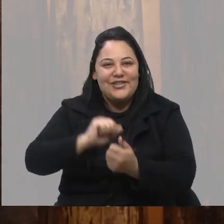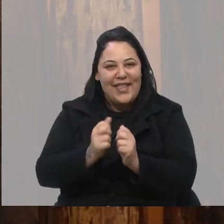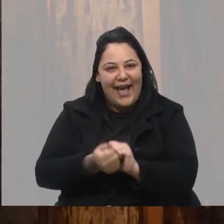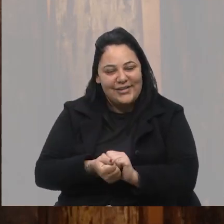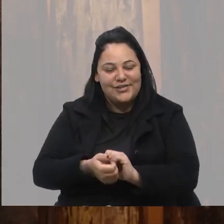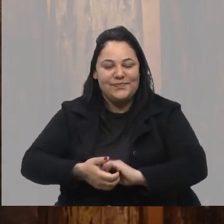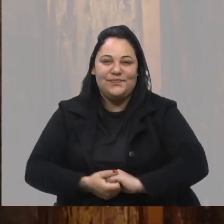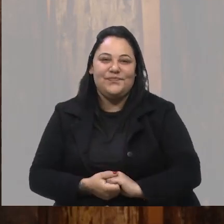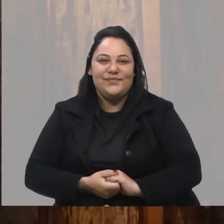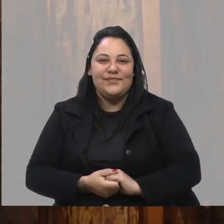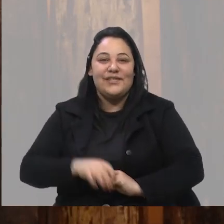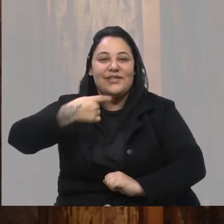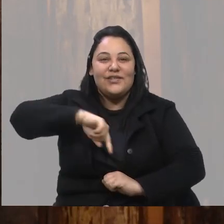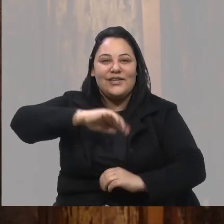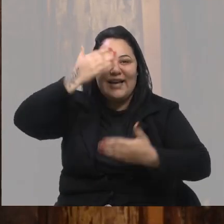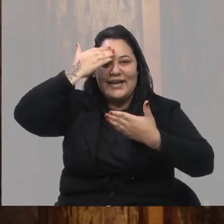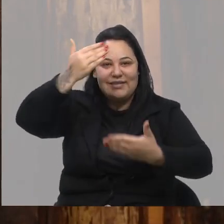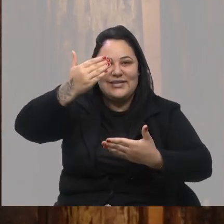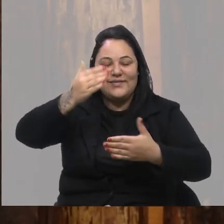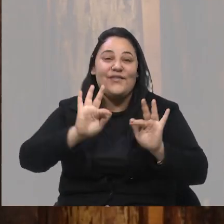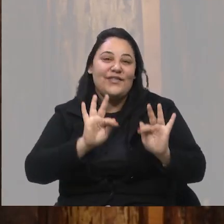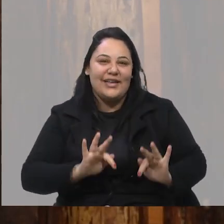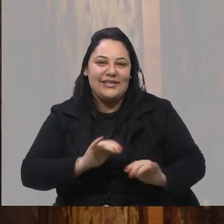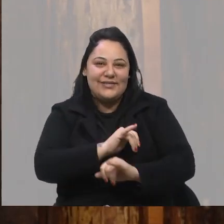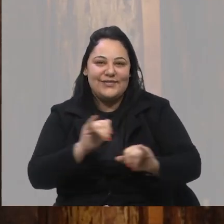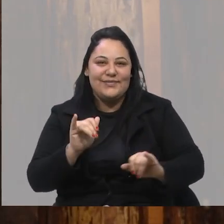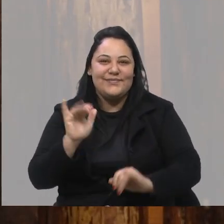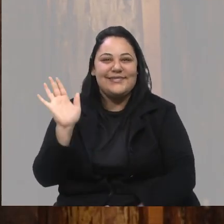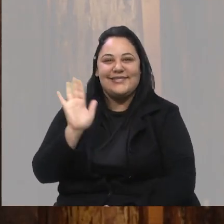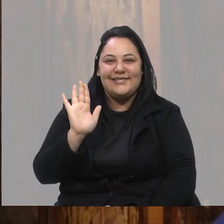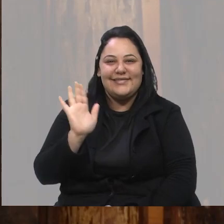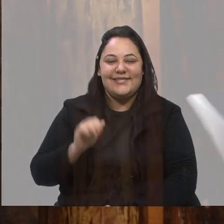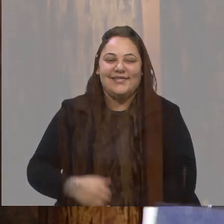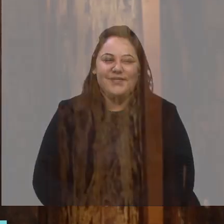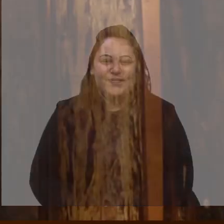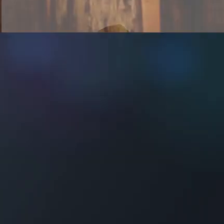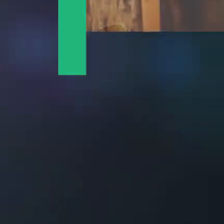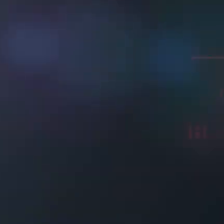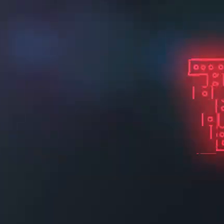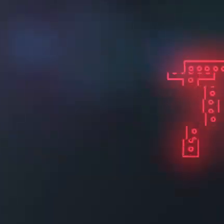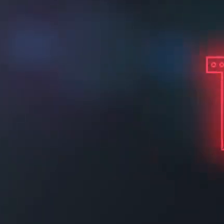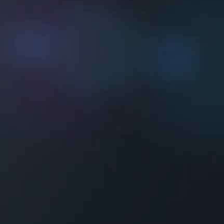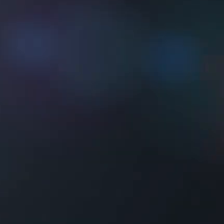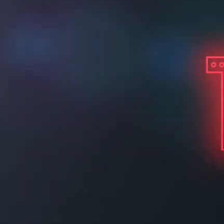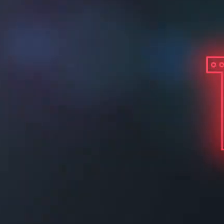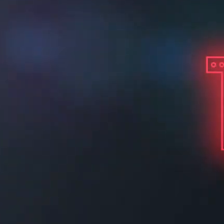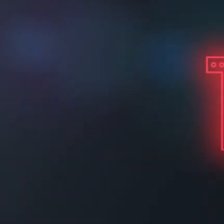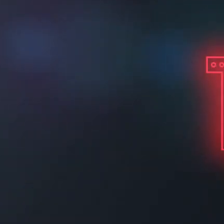na nossa arte. A gente agradece e a gente vai ficando por aqui. Tchau, tchau.